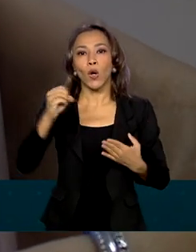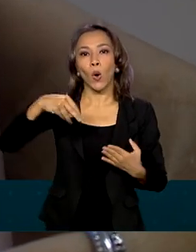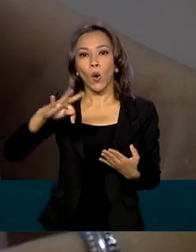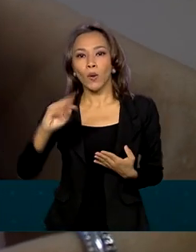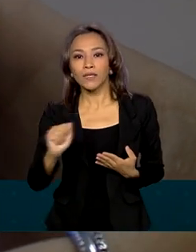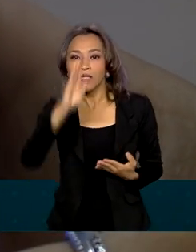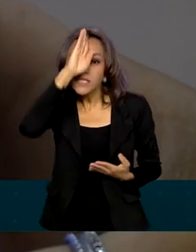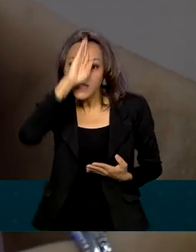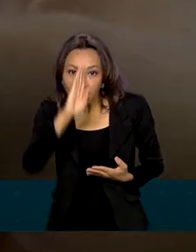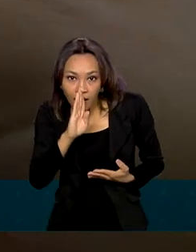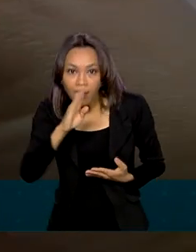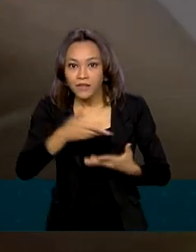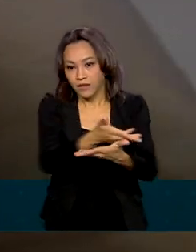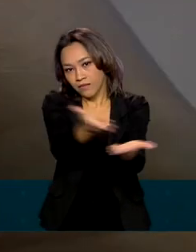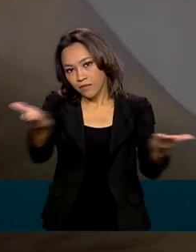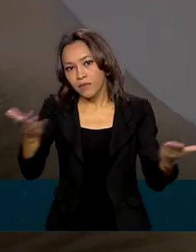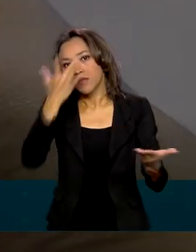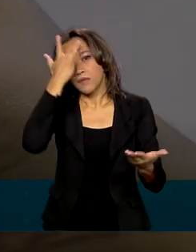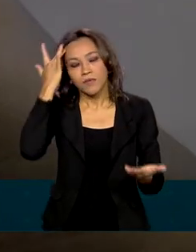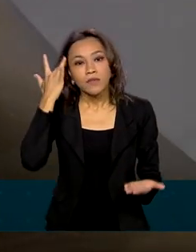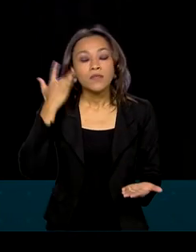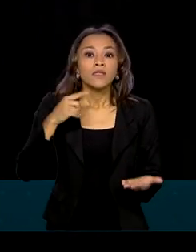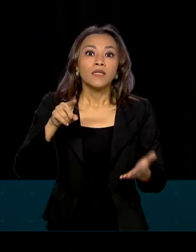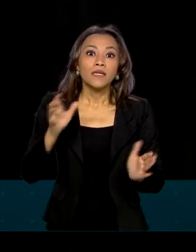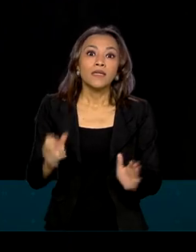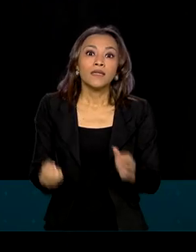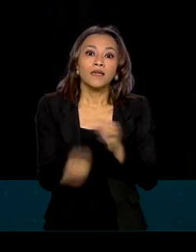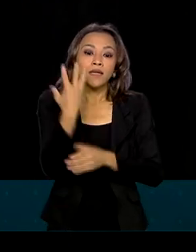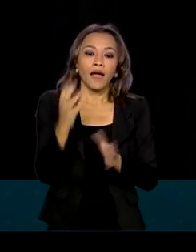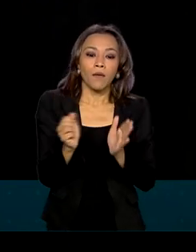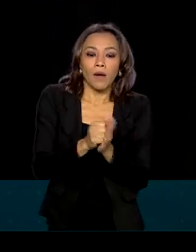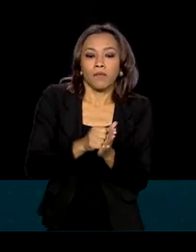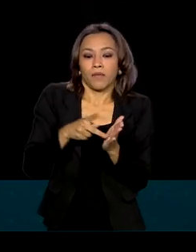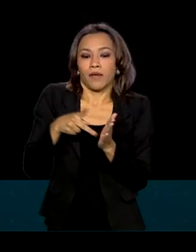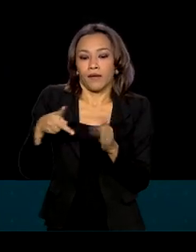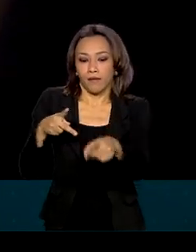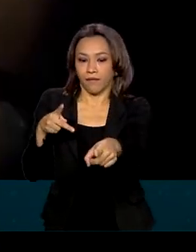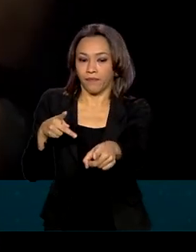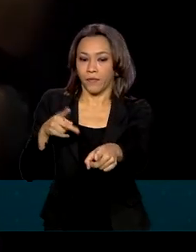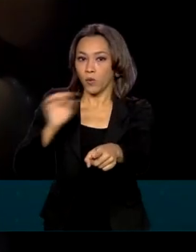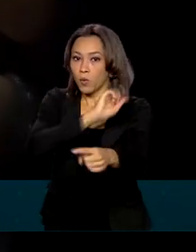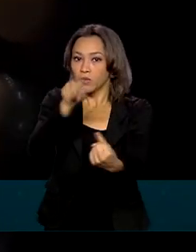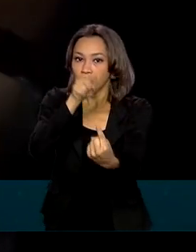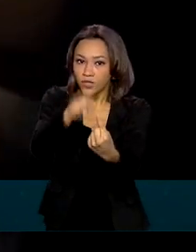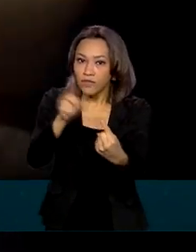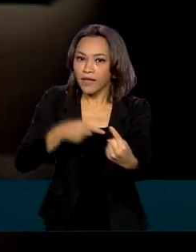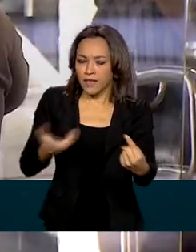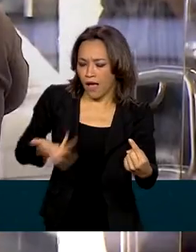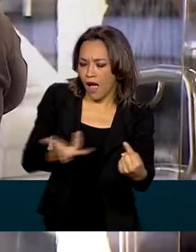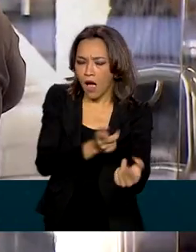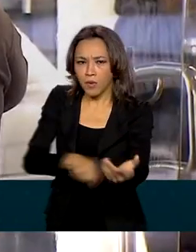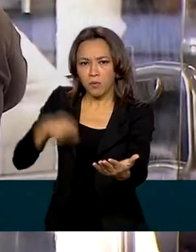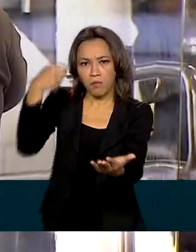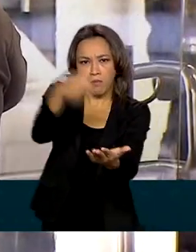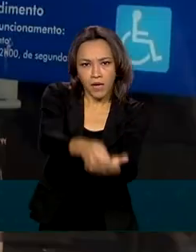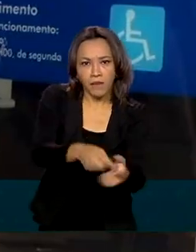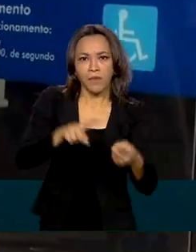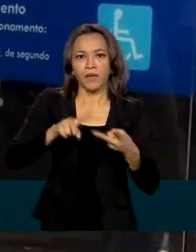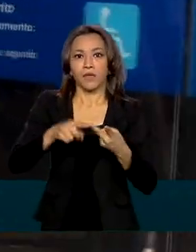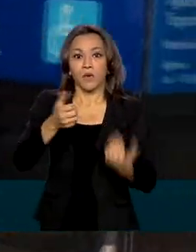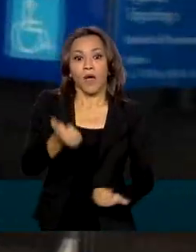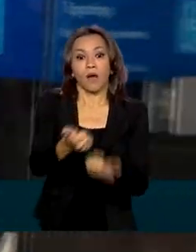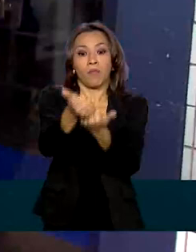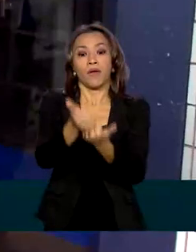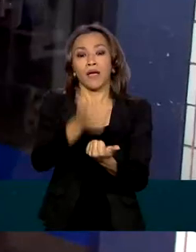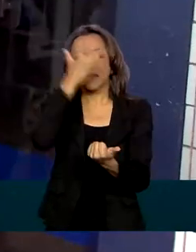graça para os beneficiários e criar um aplicativo A ideia é agilizar pagamentos auxiliar